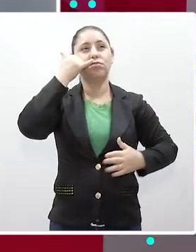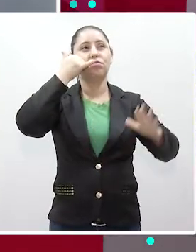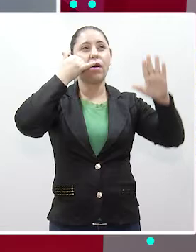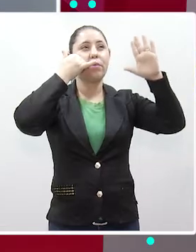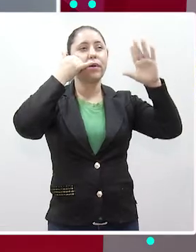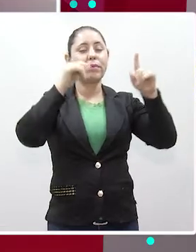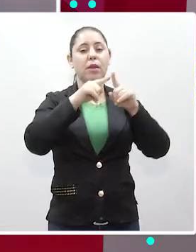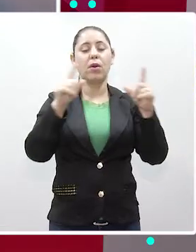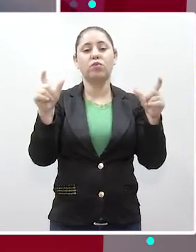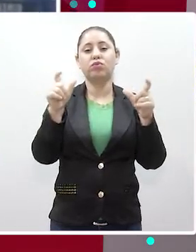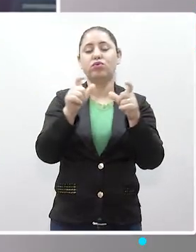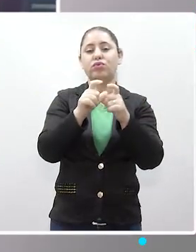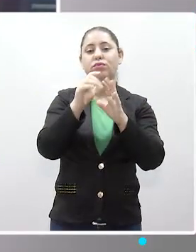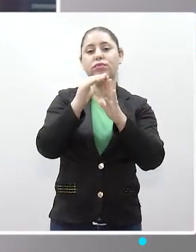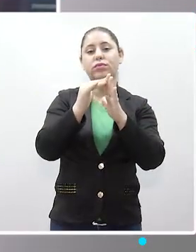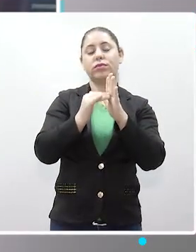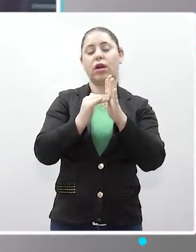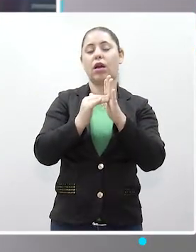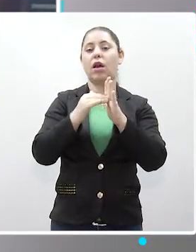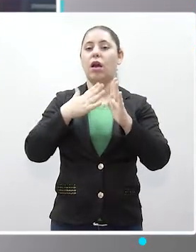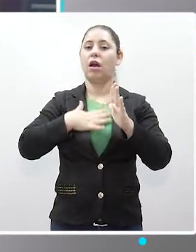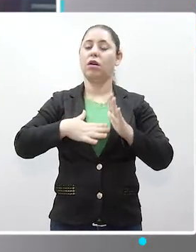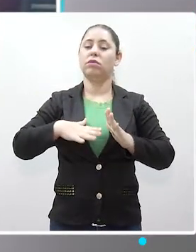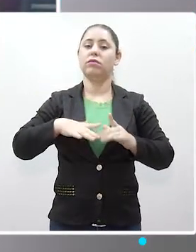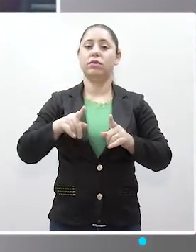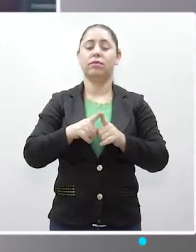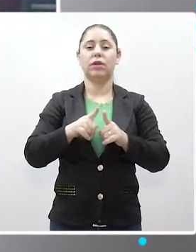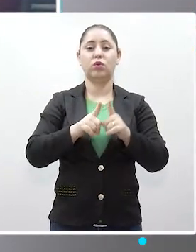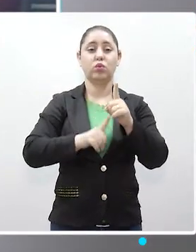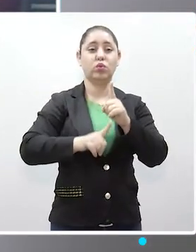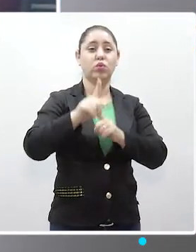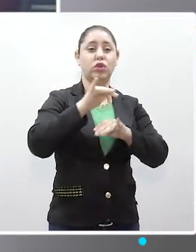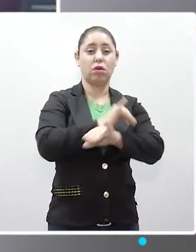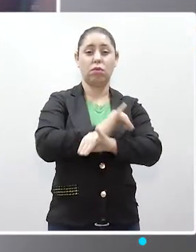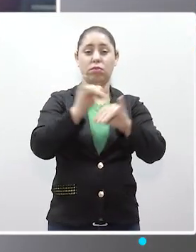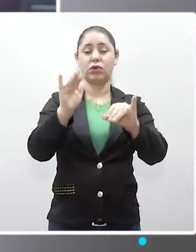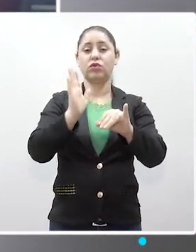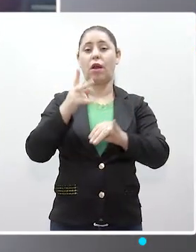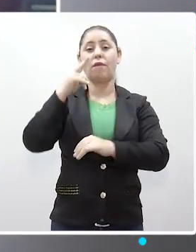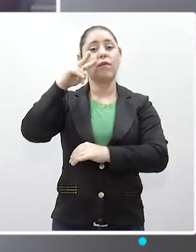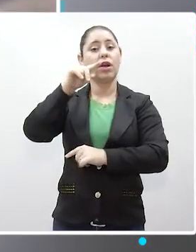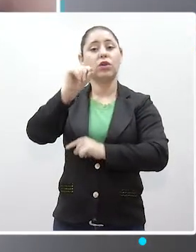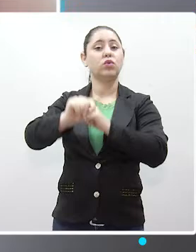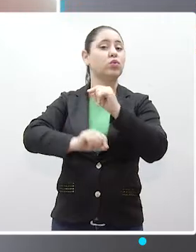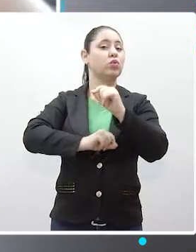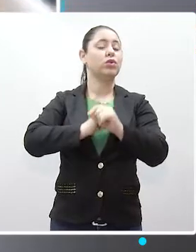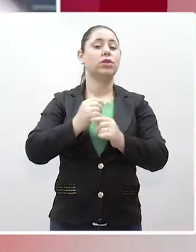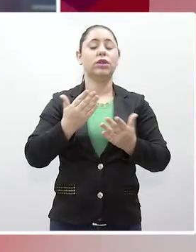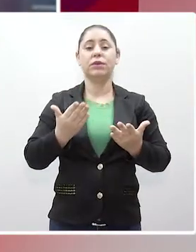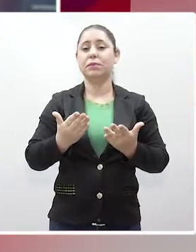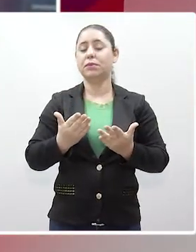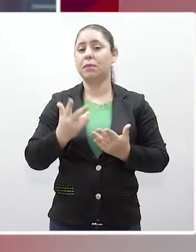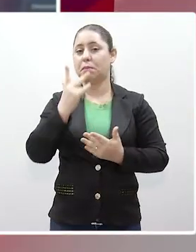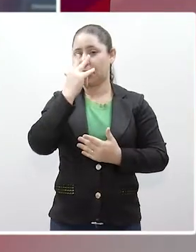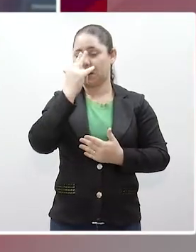inflação teria controle. Se você observar os últimos índices que estão sendo divulgados, a gente já está vendo